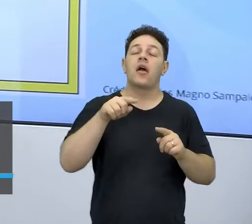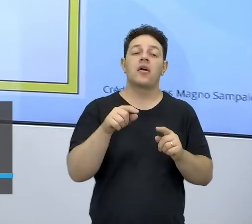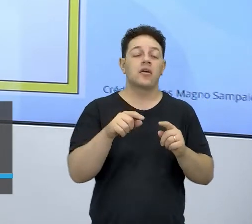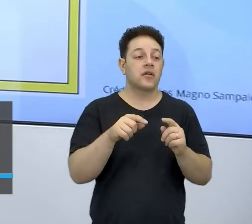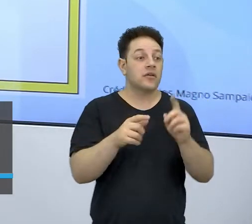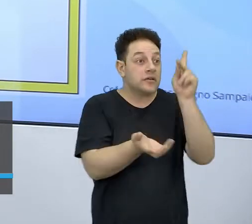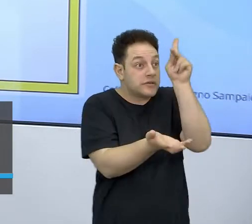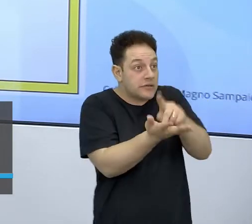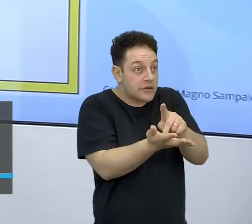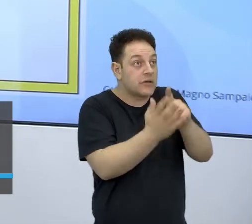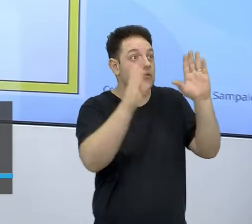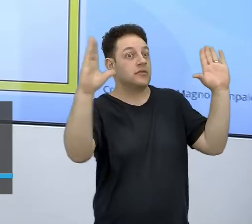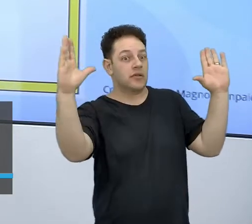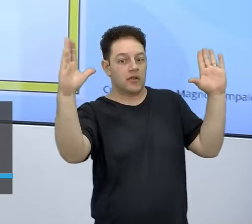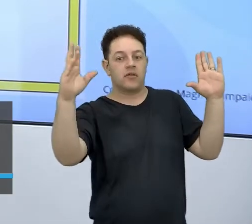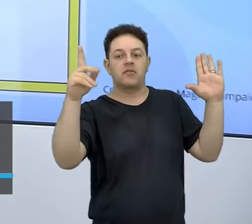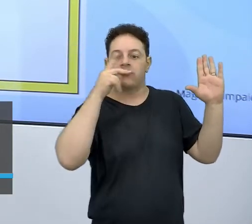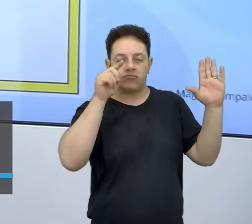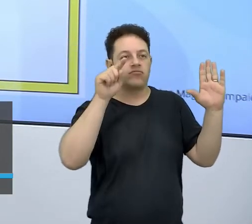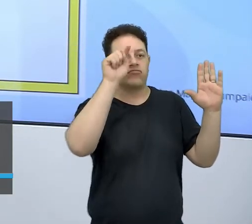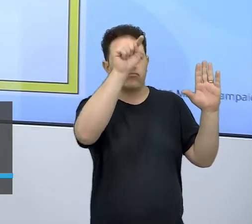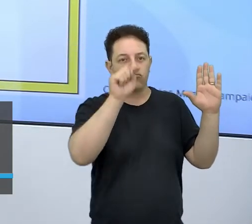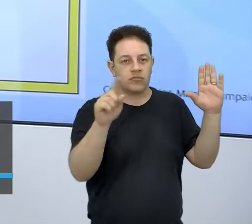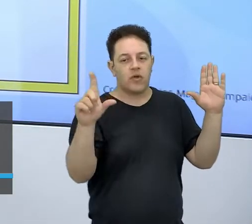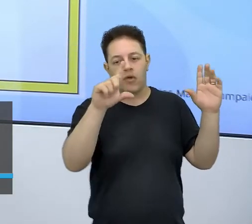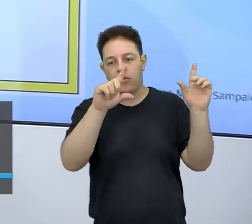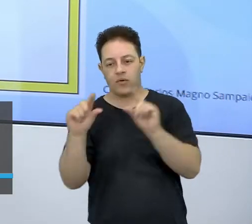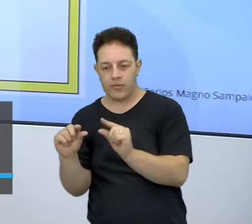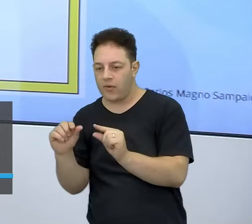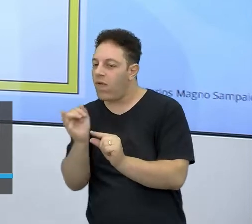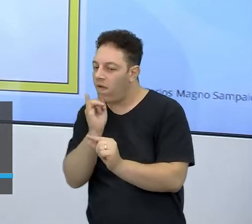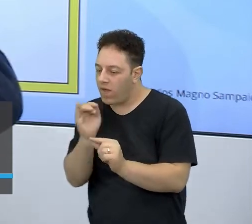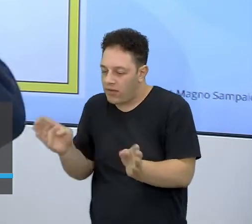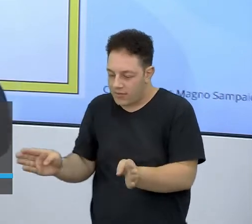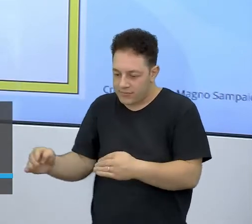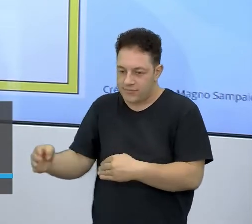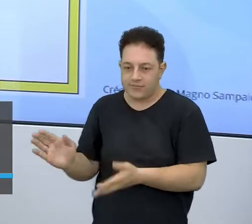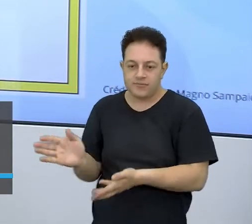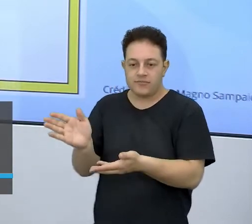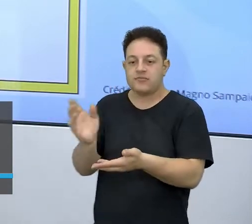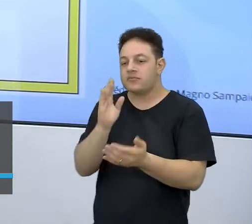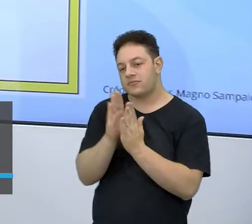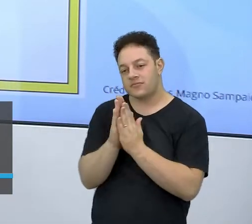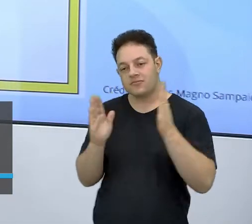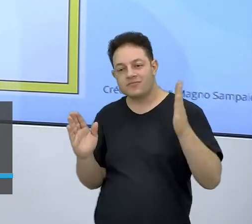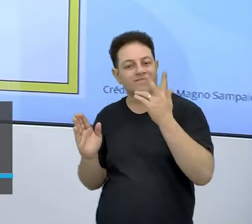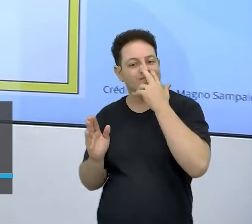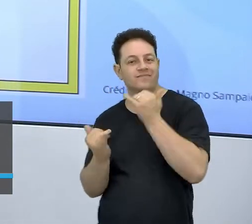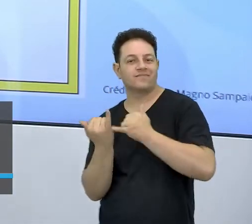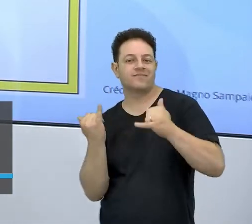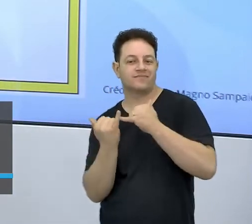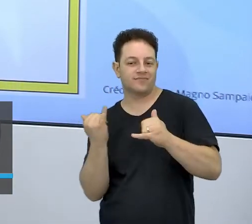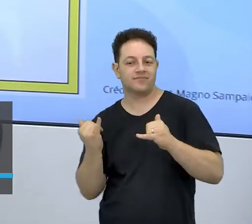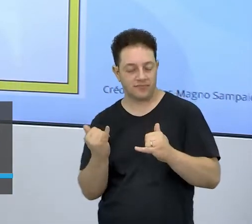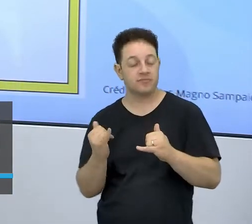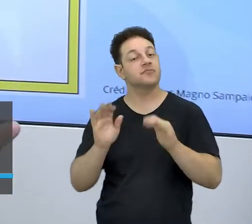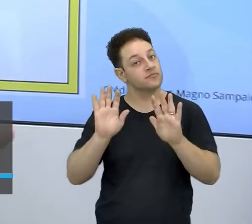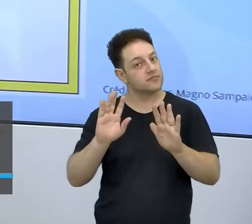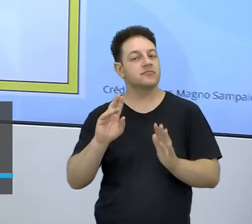para representar ali uma condição que a gente chama de protótipo, né, uma condição ali de modelagem, mas que